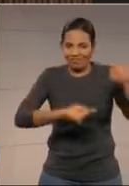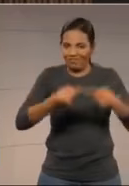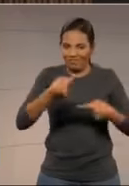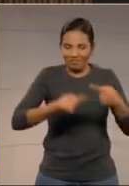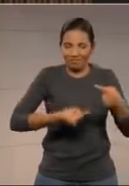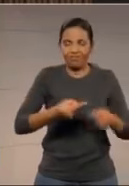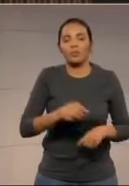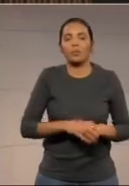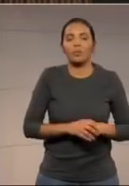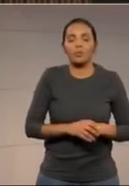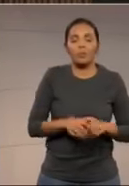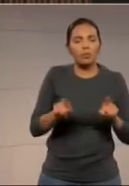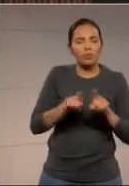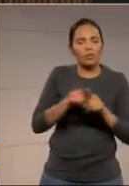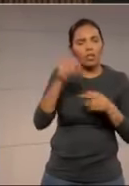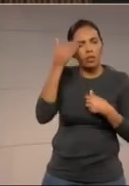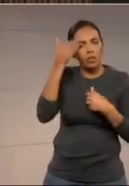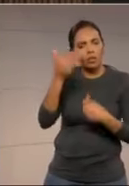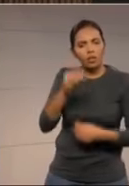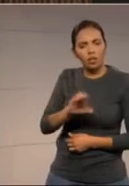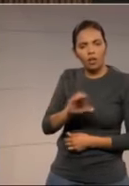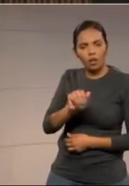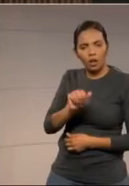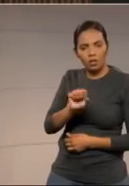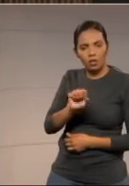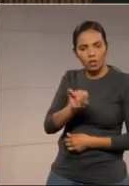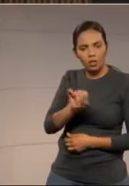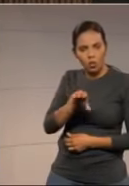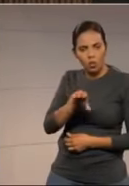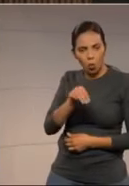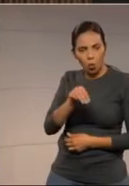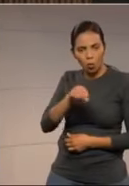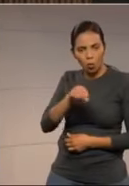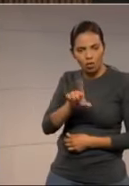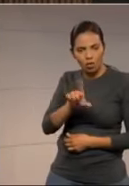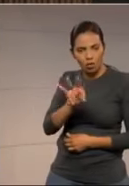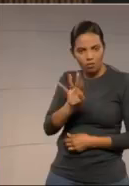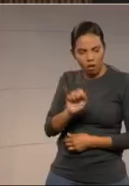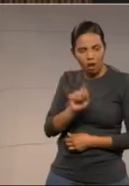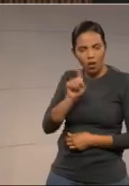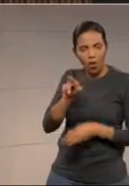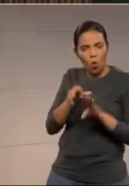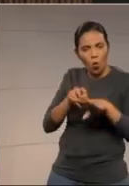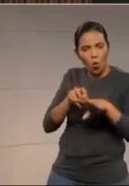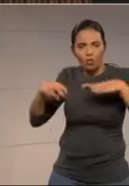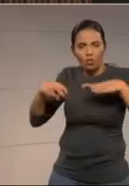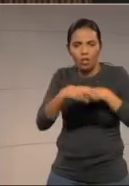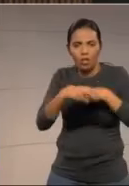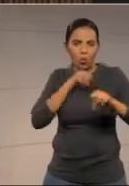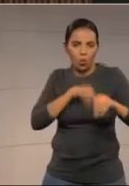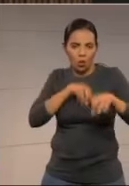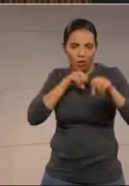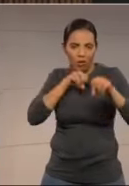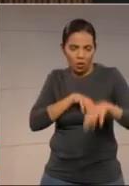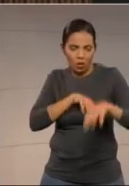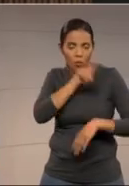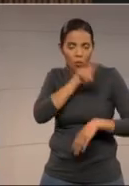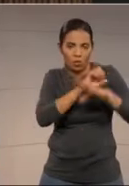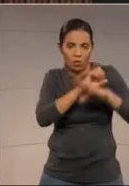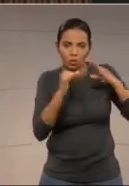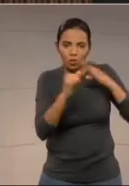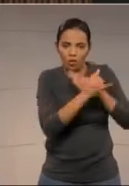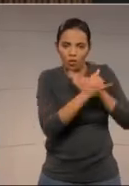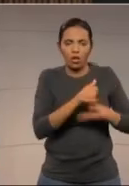Quero agradecer ao senhor Cássio Moleta, do Conselho de Educação de São José dos Pinhais, a Jusceli Colasso, da Secretaria da